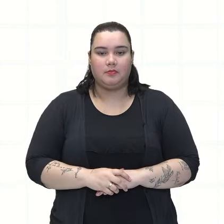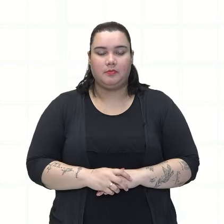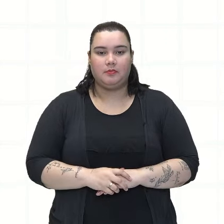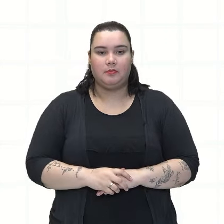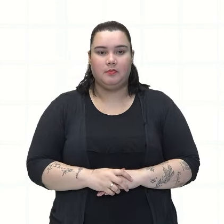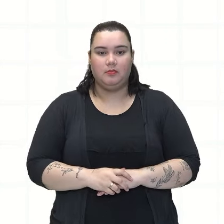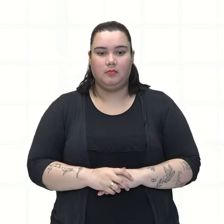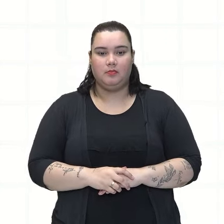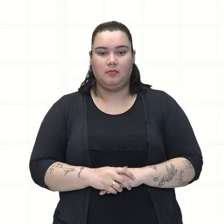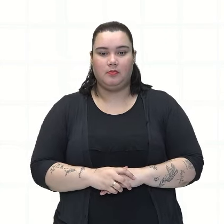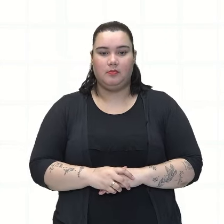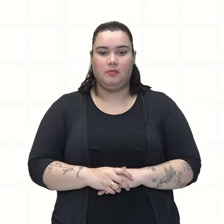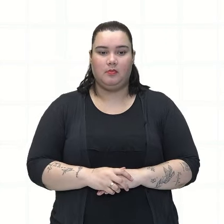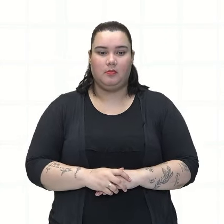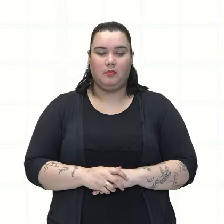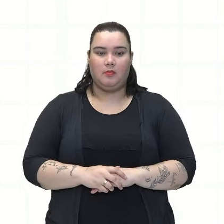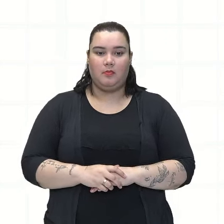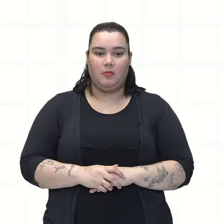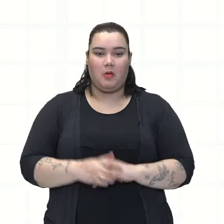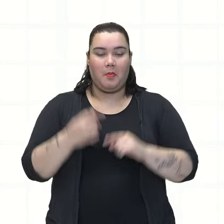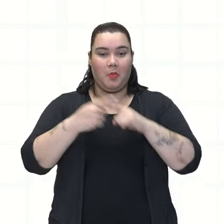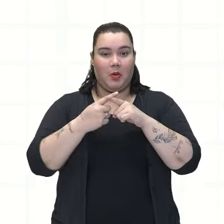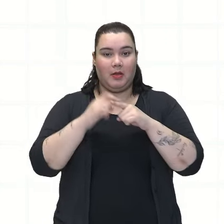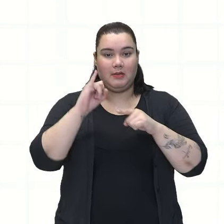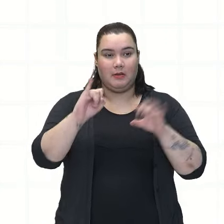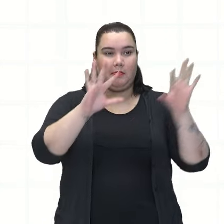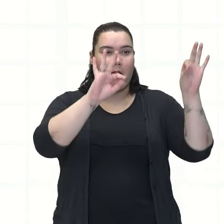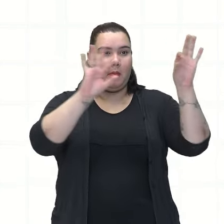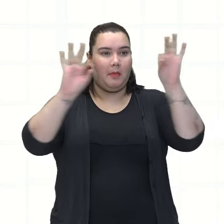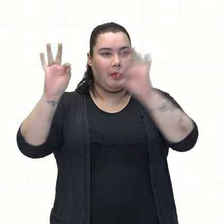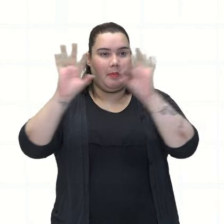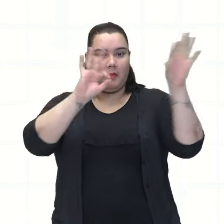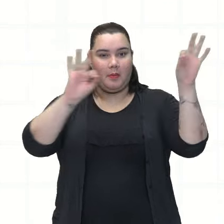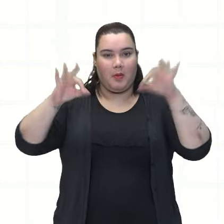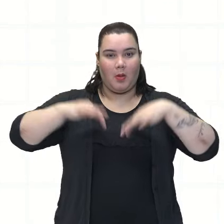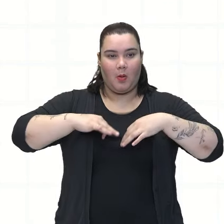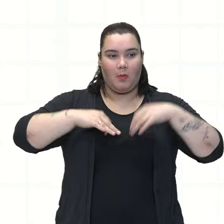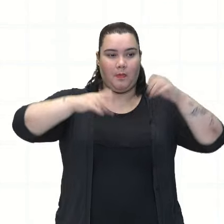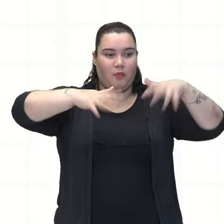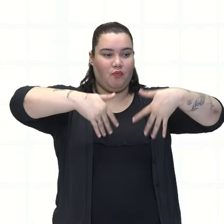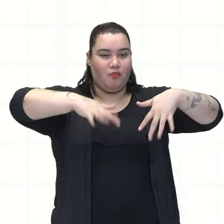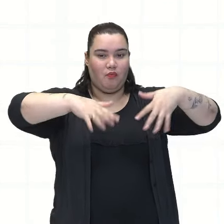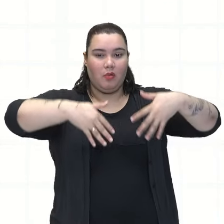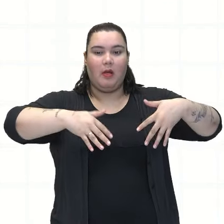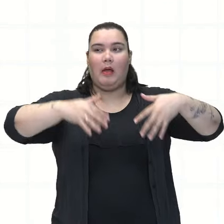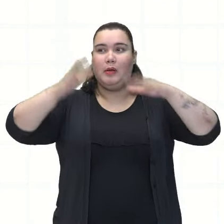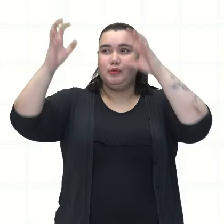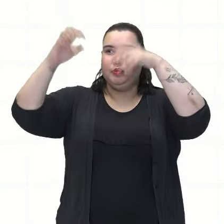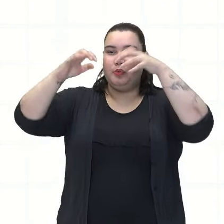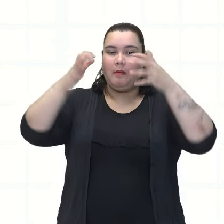roupas, se vai correr risco de molhar toda a roupa, né? Aí não dá certo. Tudo bem?